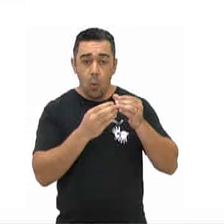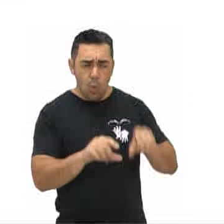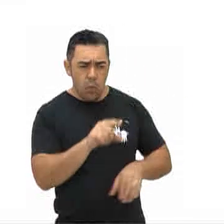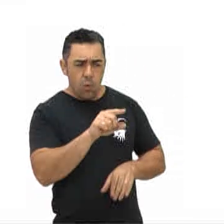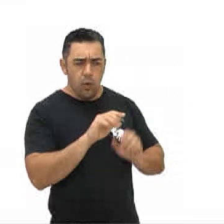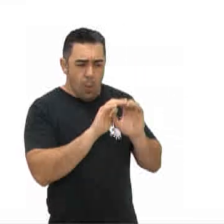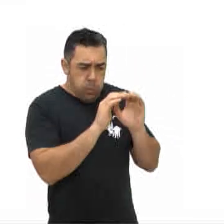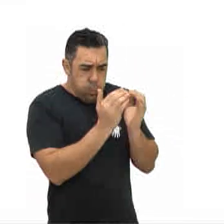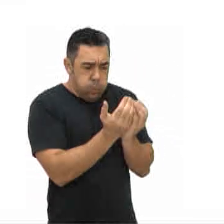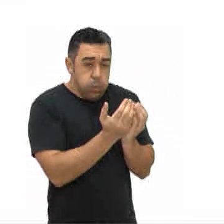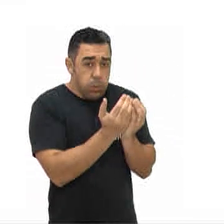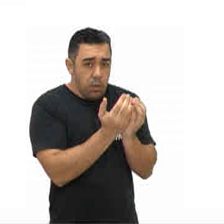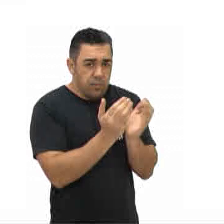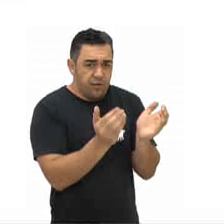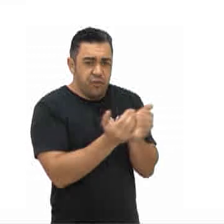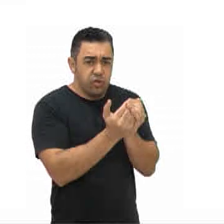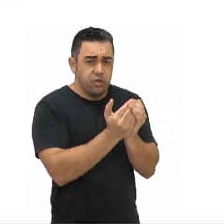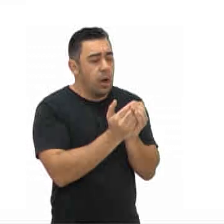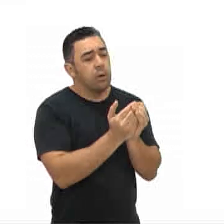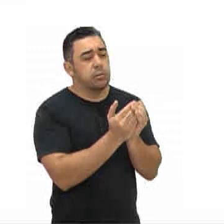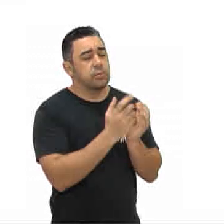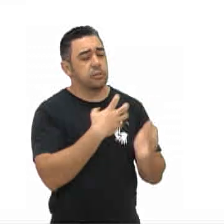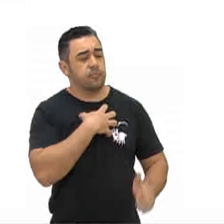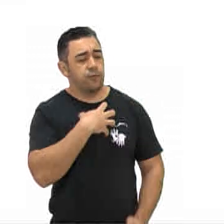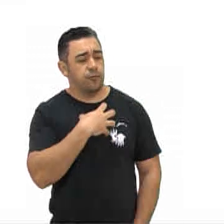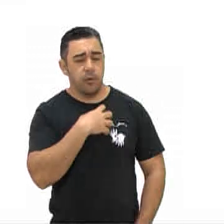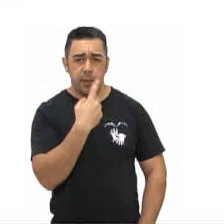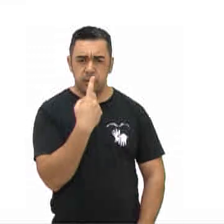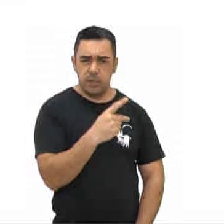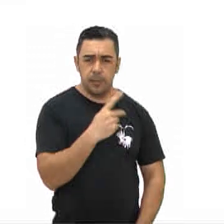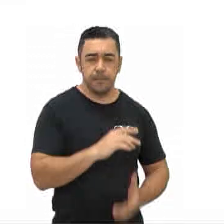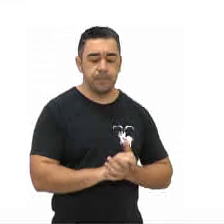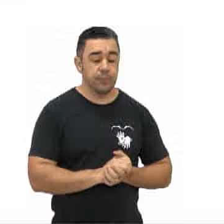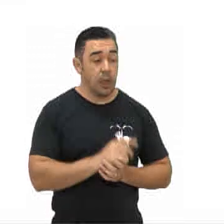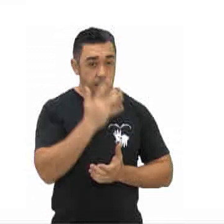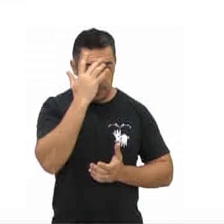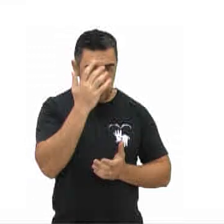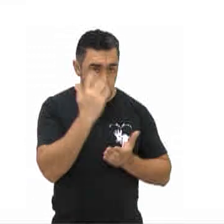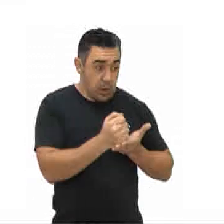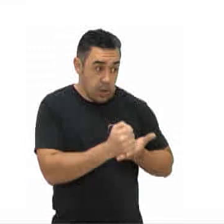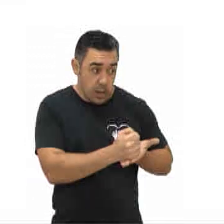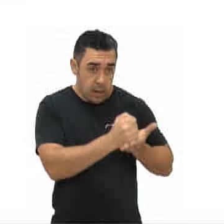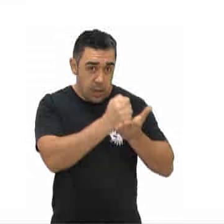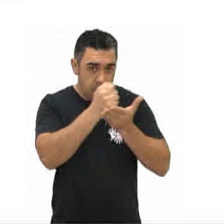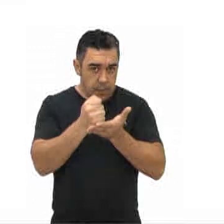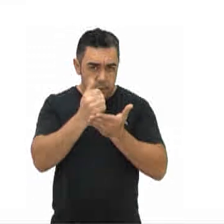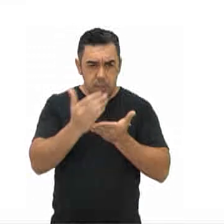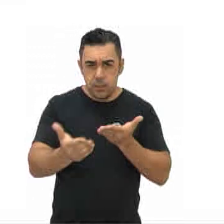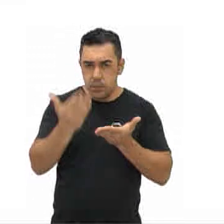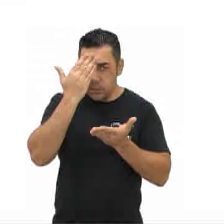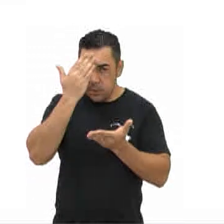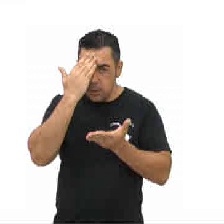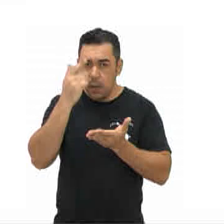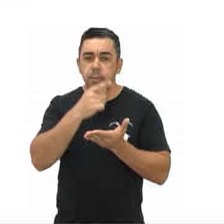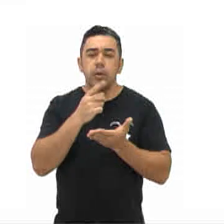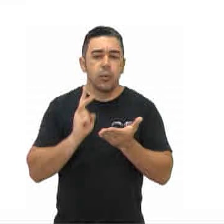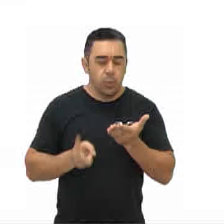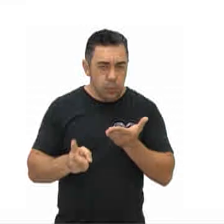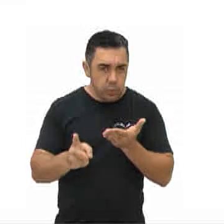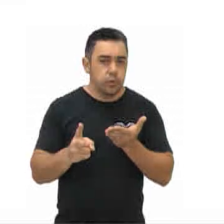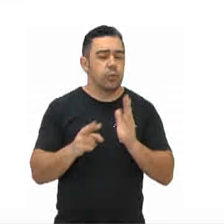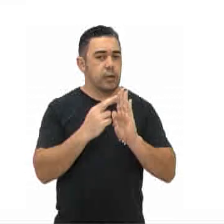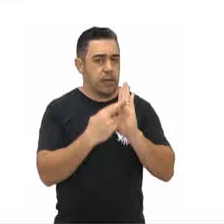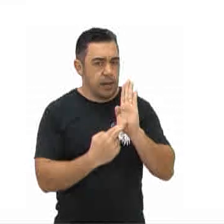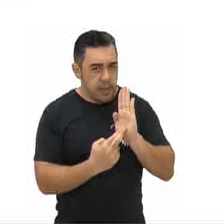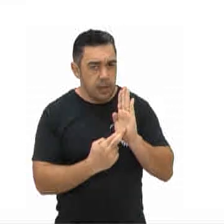está fechado em sua arquitetura hermética, e quem o carrega, sabendo-o, prossegue na atitude